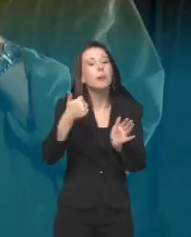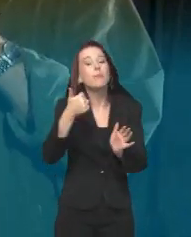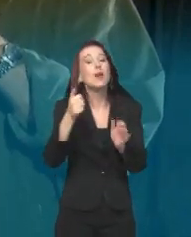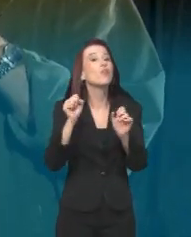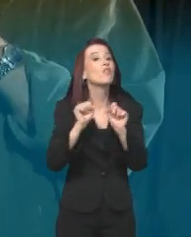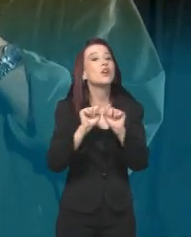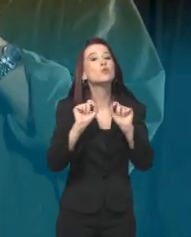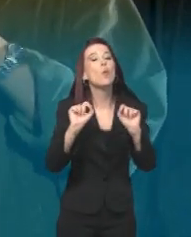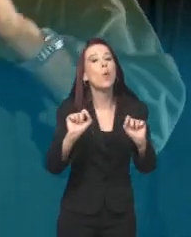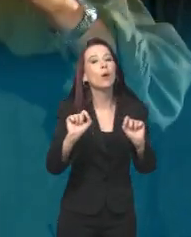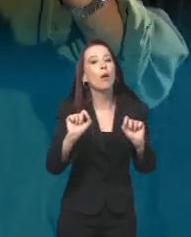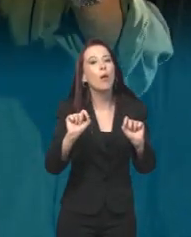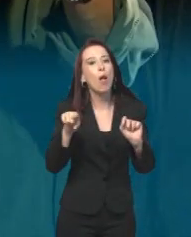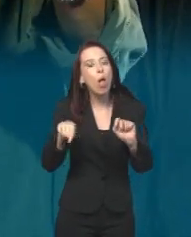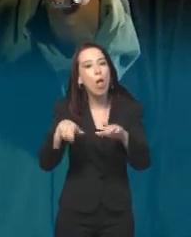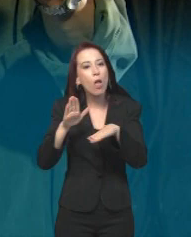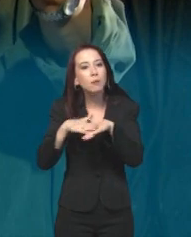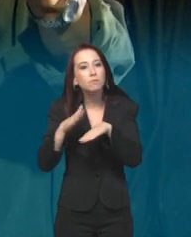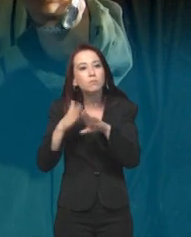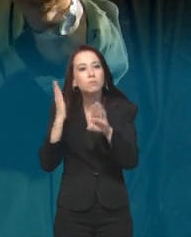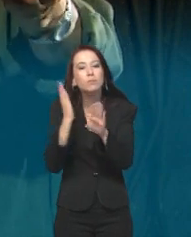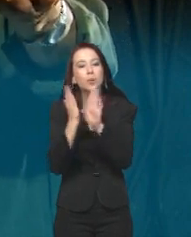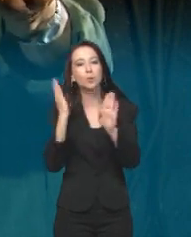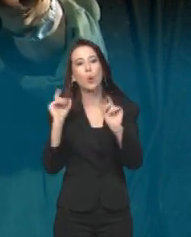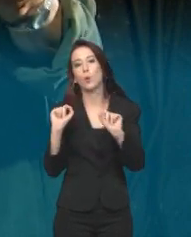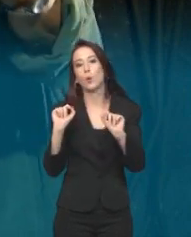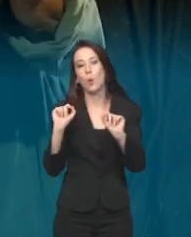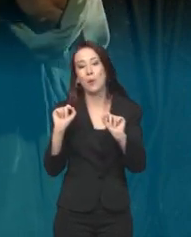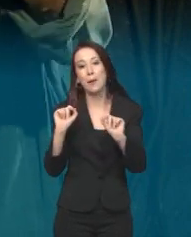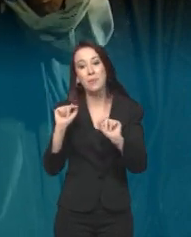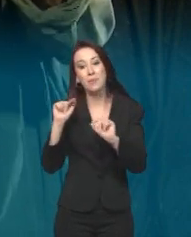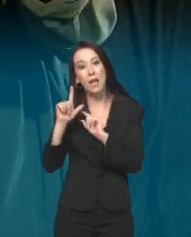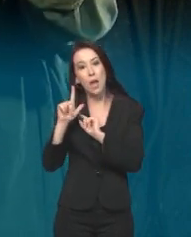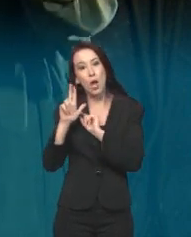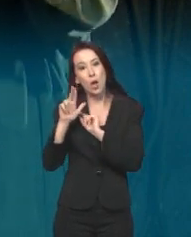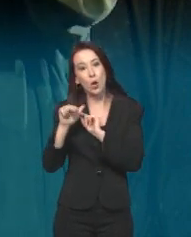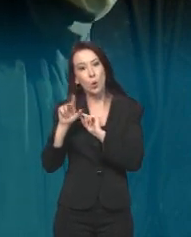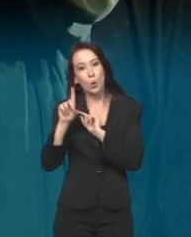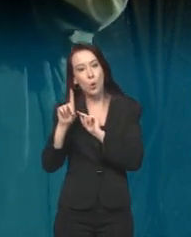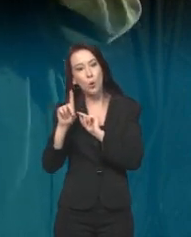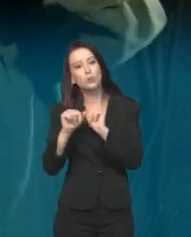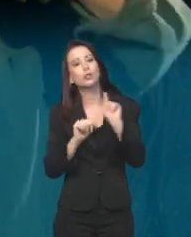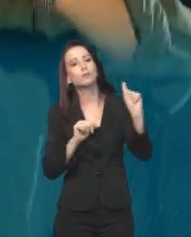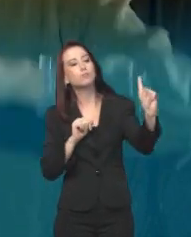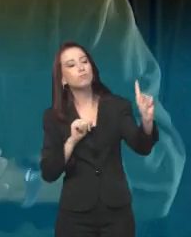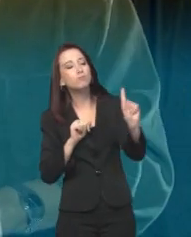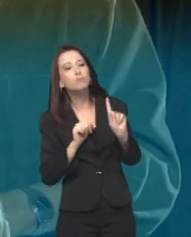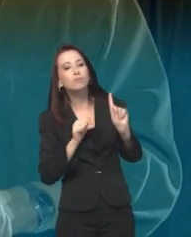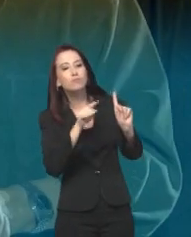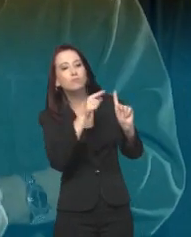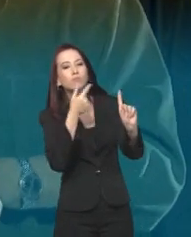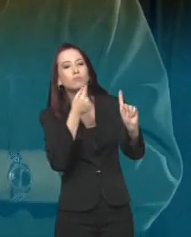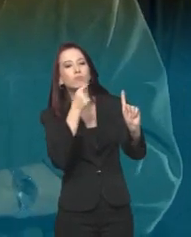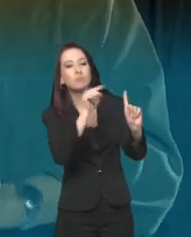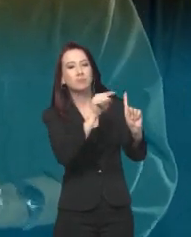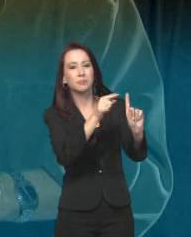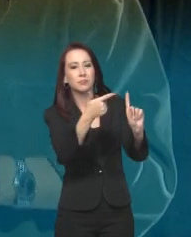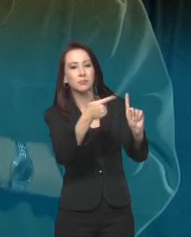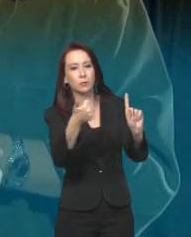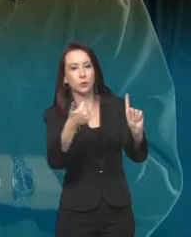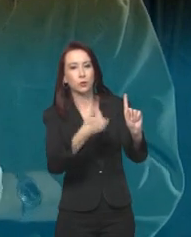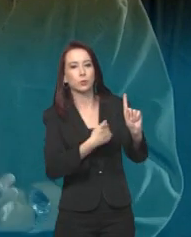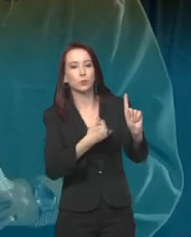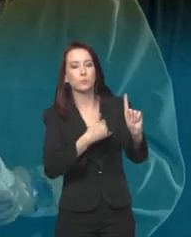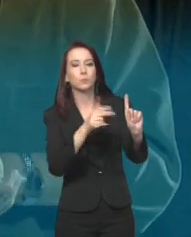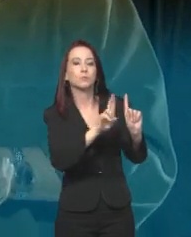sabe. Ele recebeu um rapaz de 21 anos. Esse rapaz